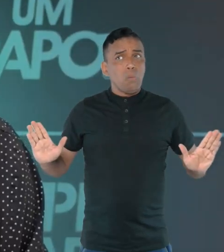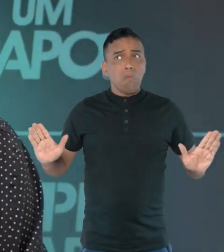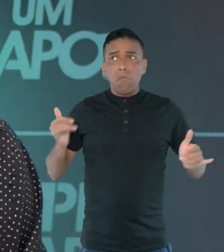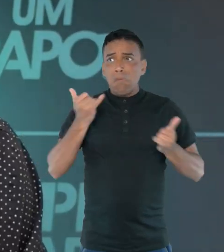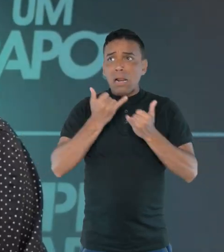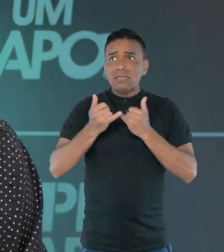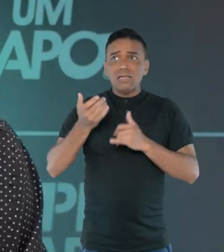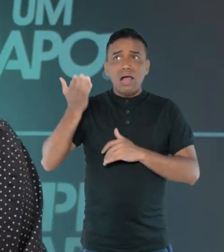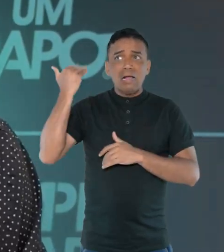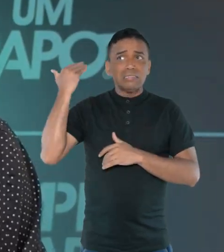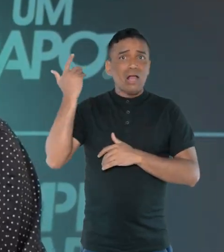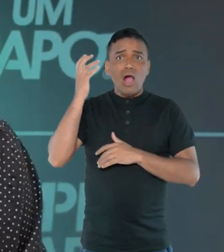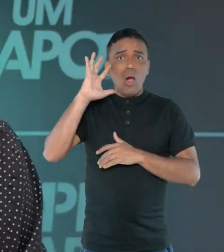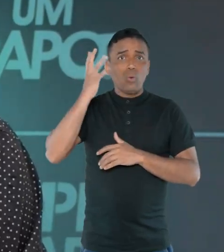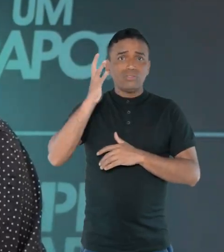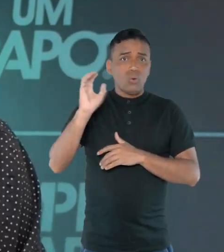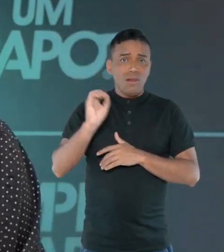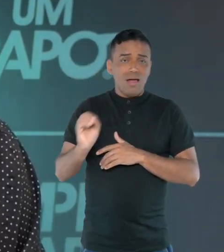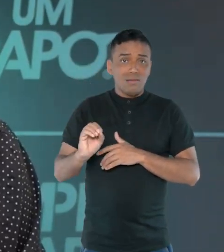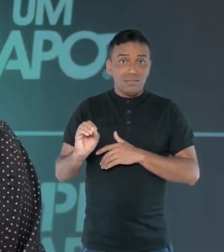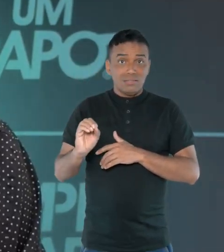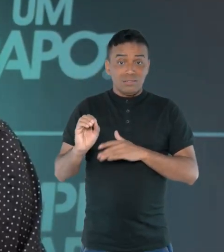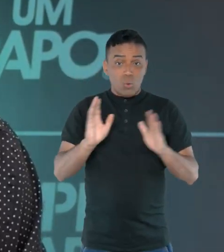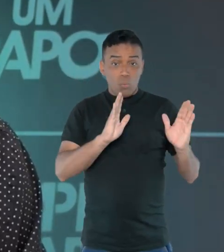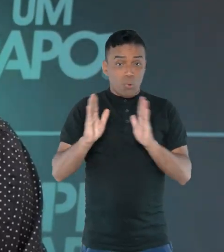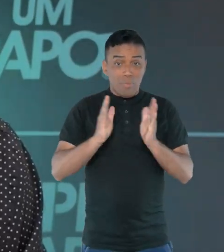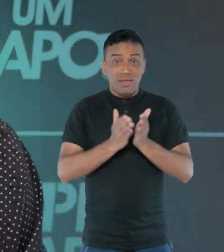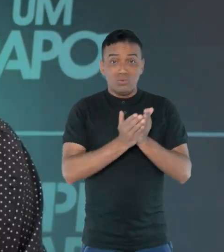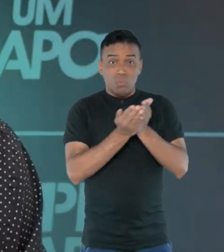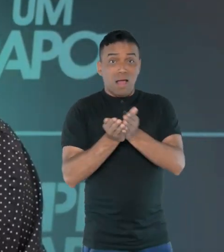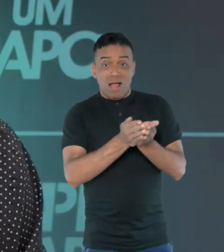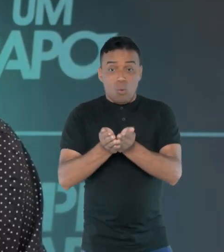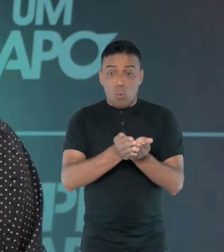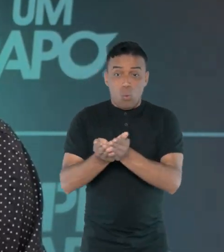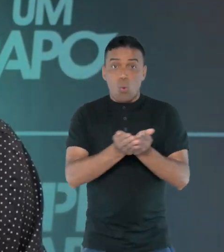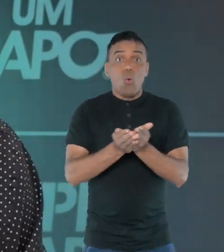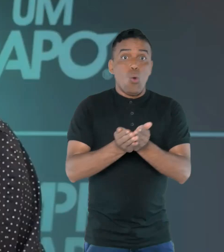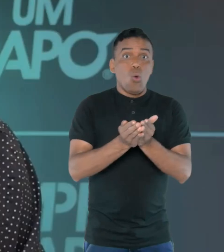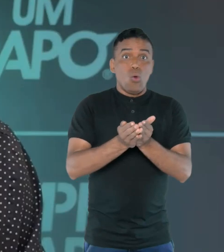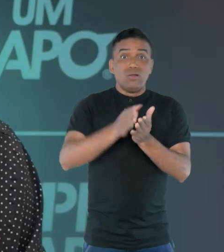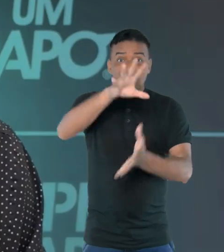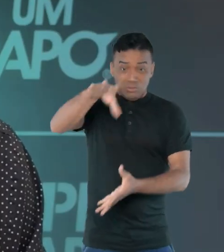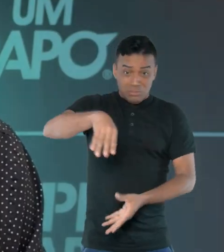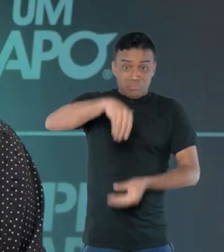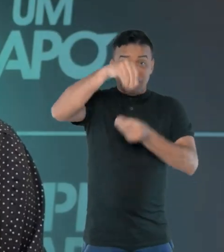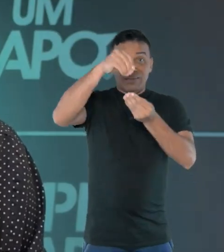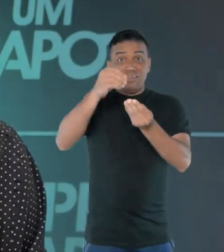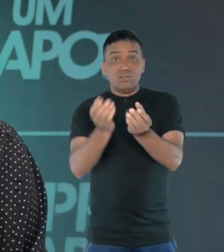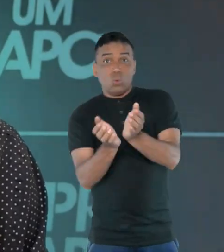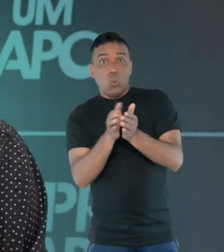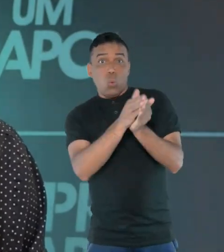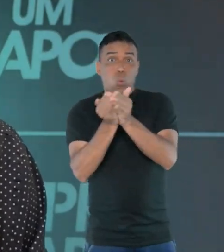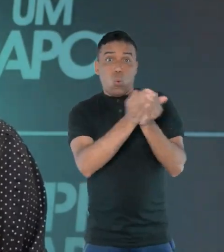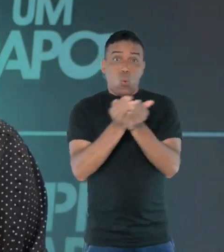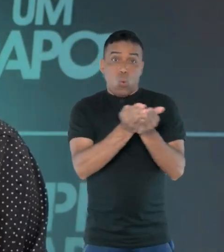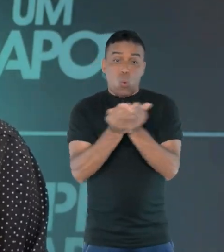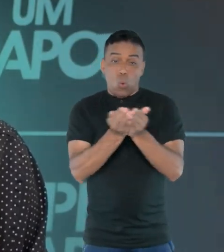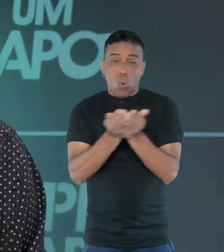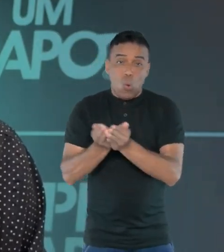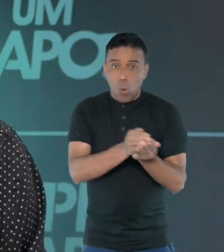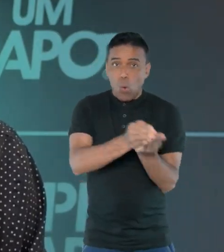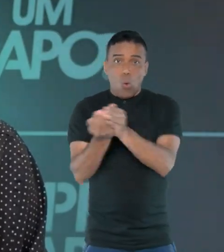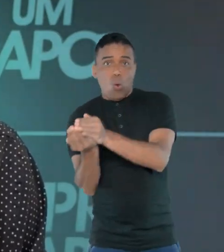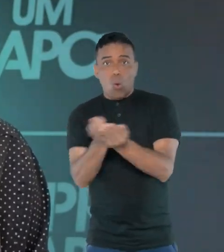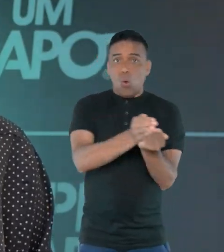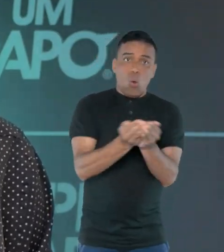verdade que no momento a barca tremeu, como se chacoalhada por algum espírito submerso que poderia muito bem estar testando a